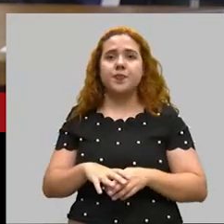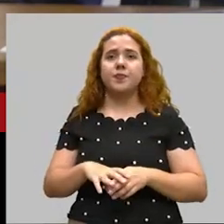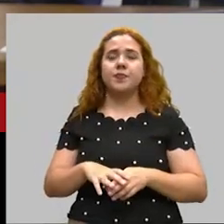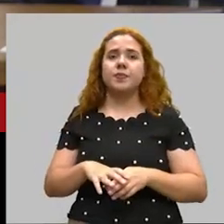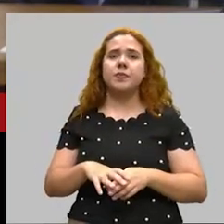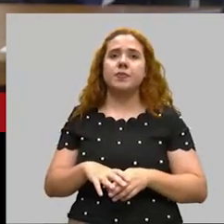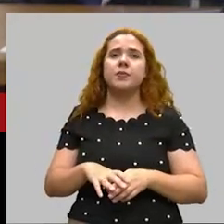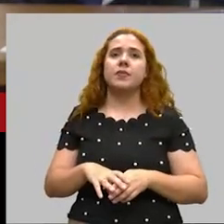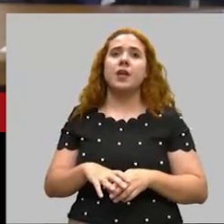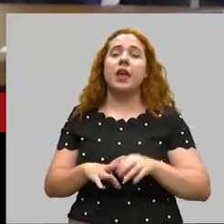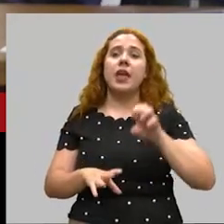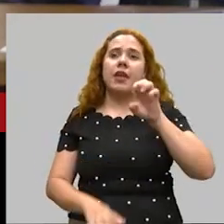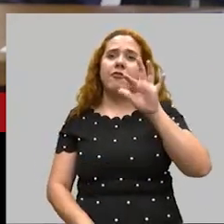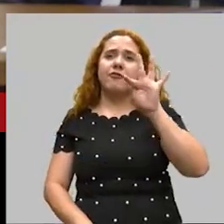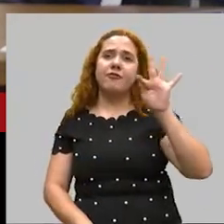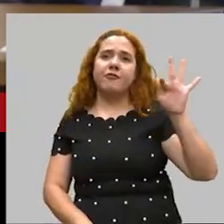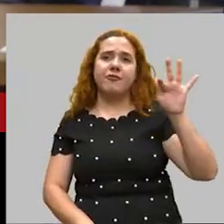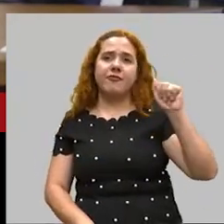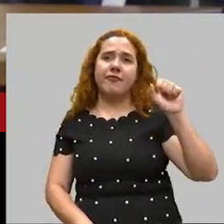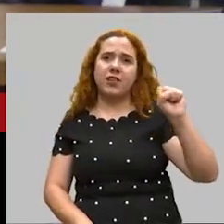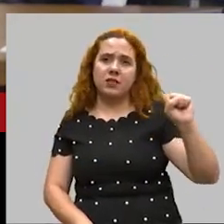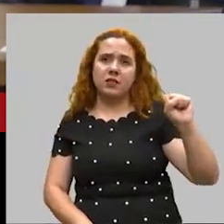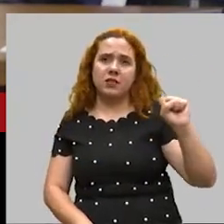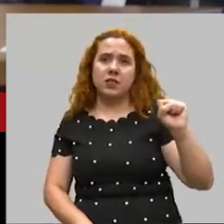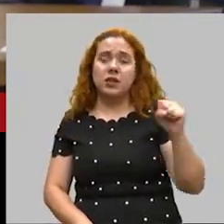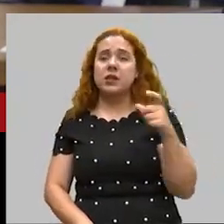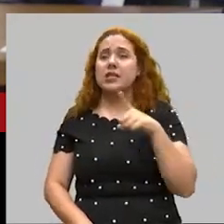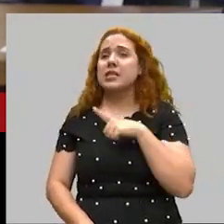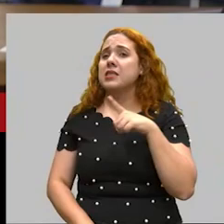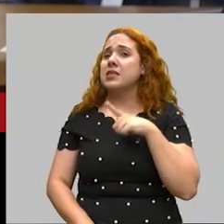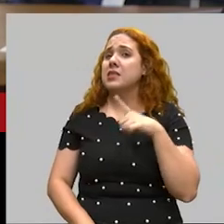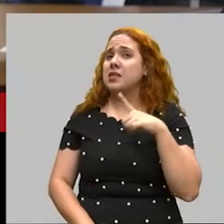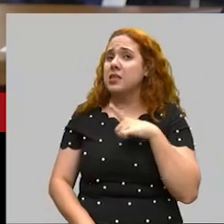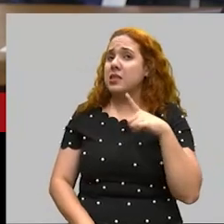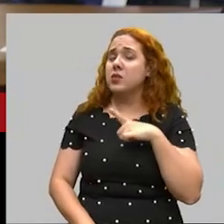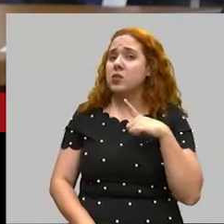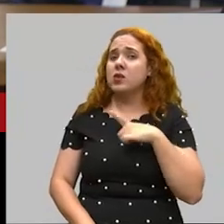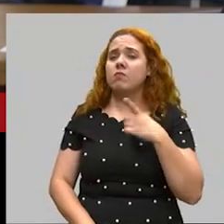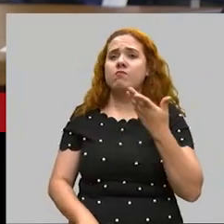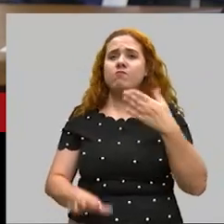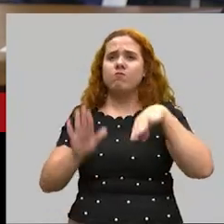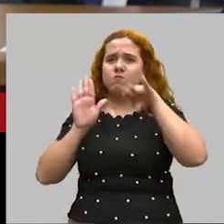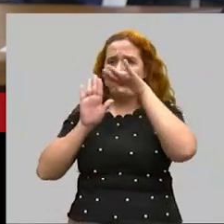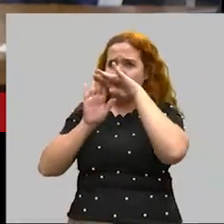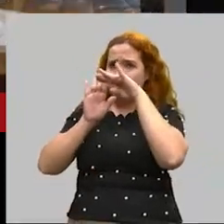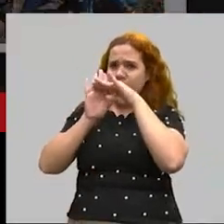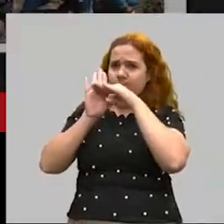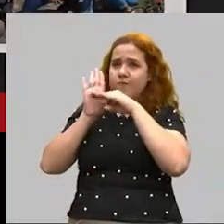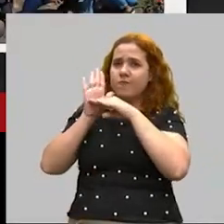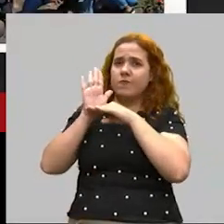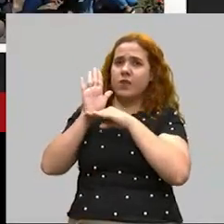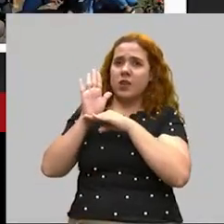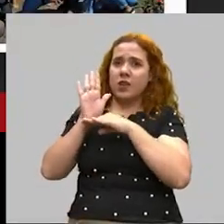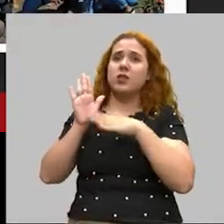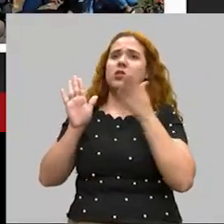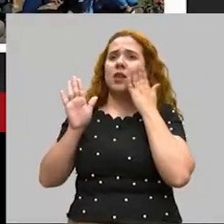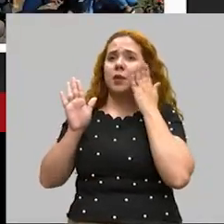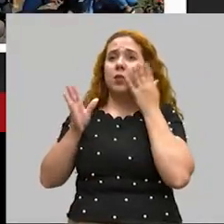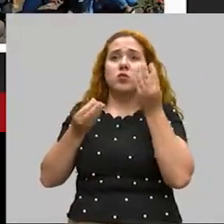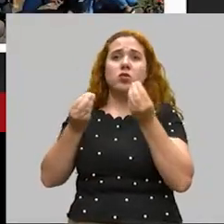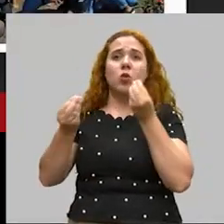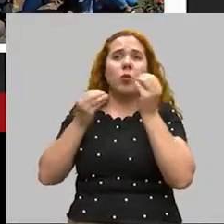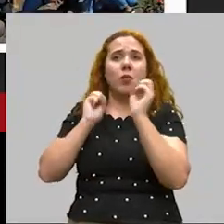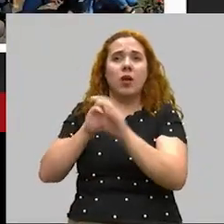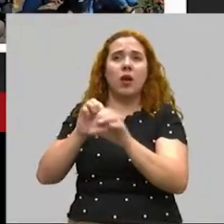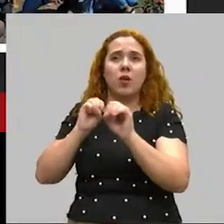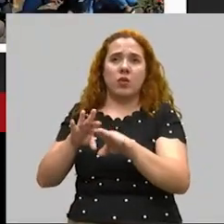na verdade ela na verdade a gente tem realmente a os princípios da Educação do Campa realmente consolidados ali naquele lugar sendo